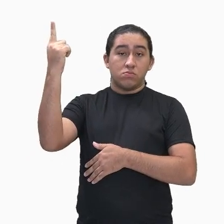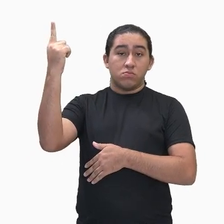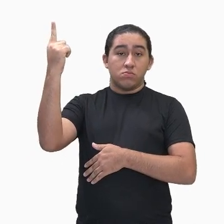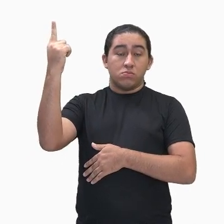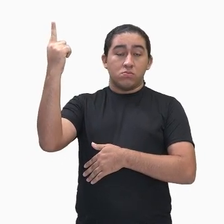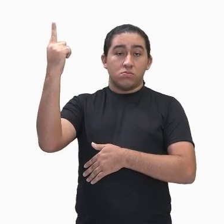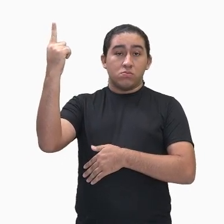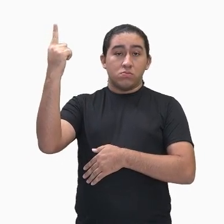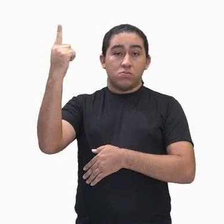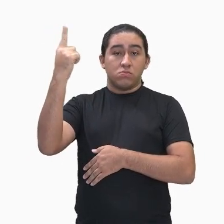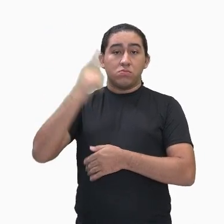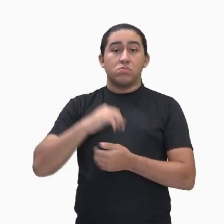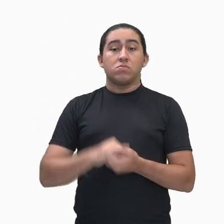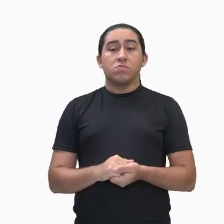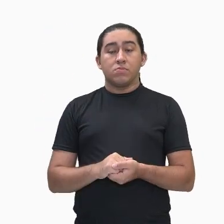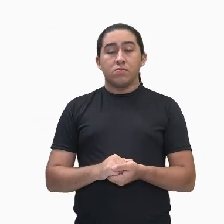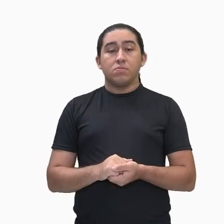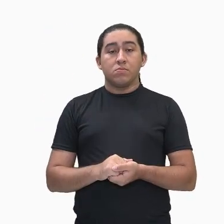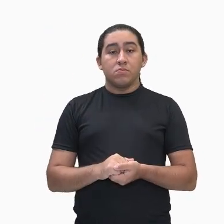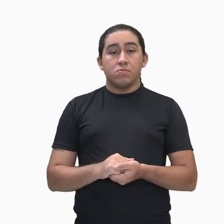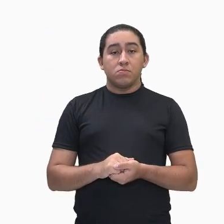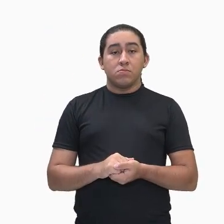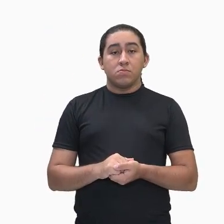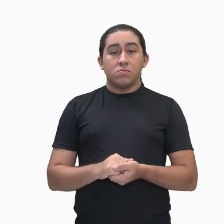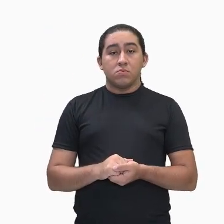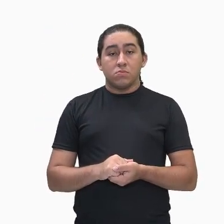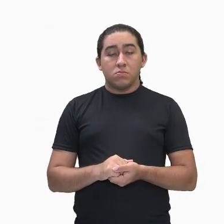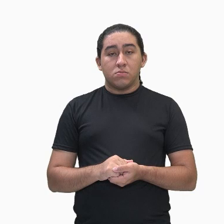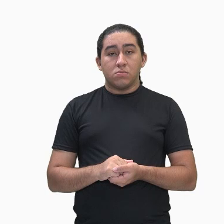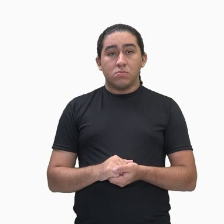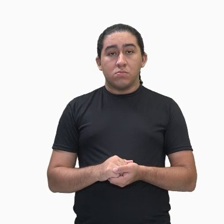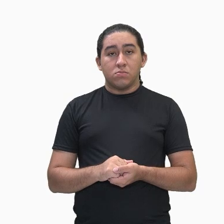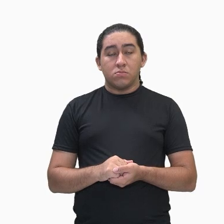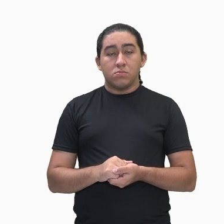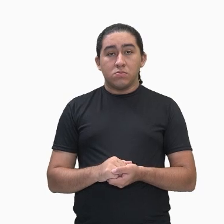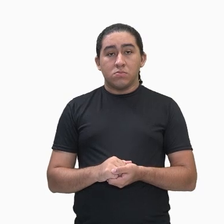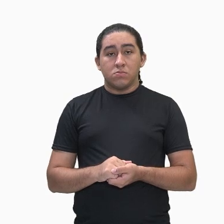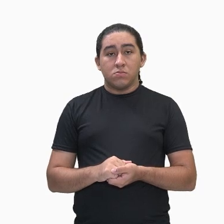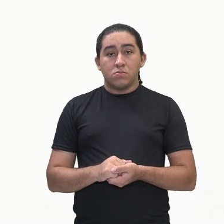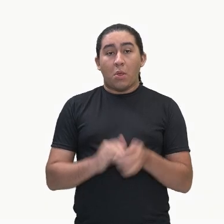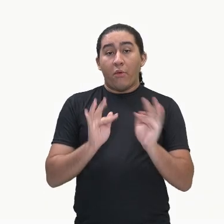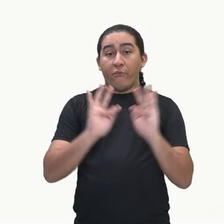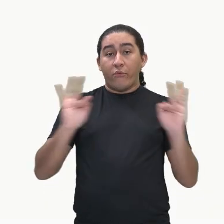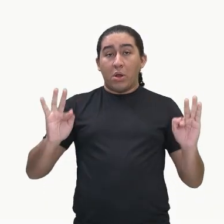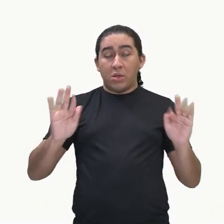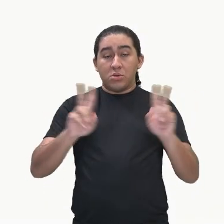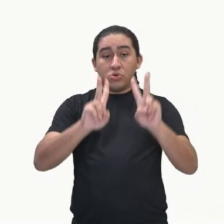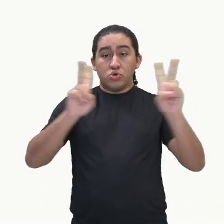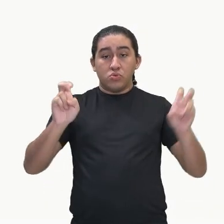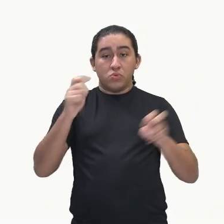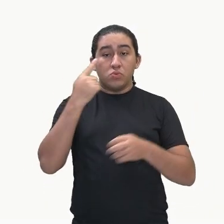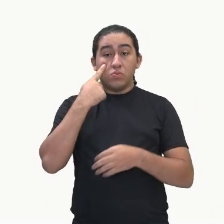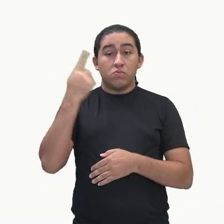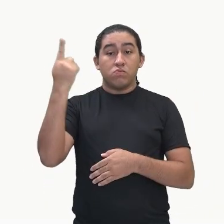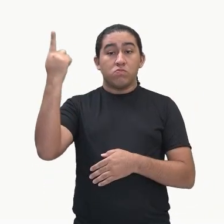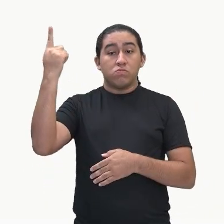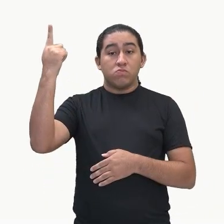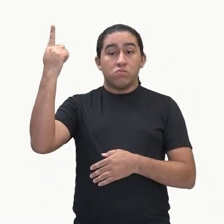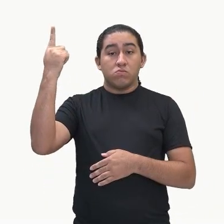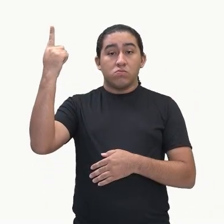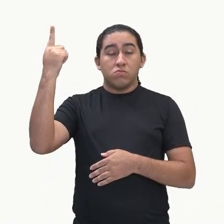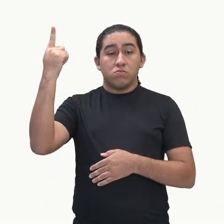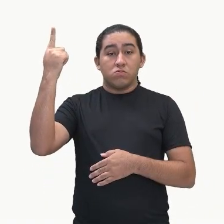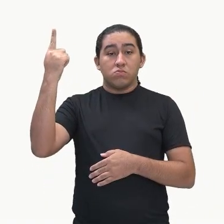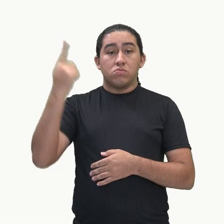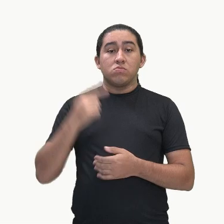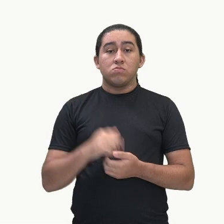Soubesse. Eu apenas queria que você soubesse que aquela alegria ainda